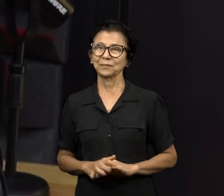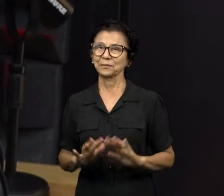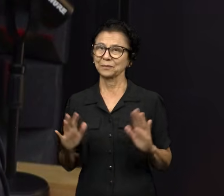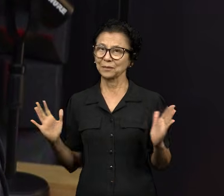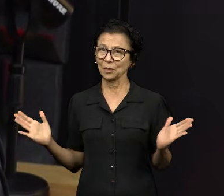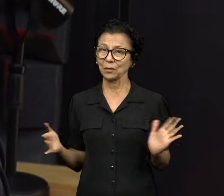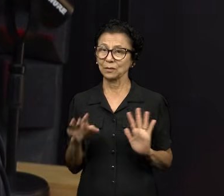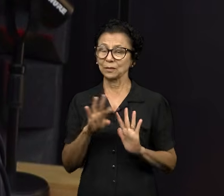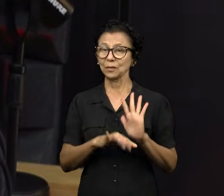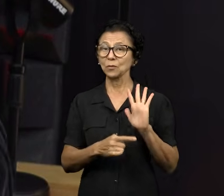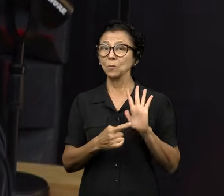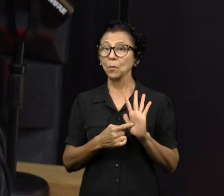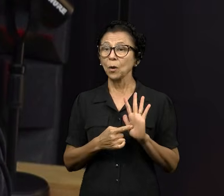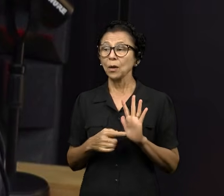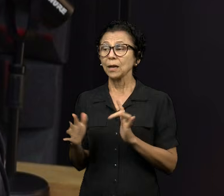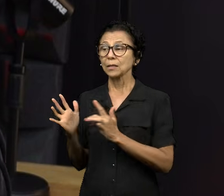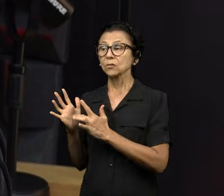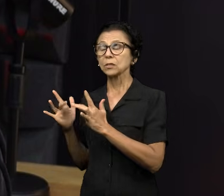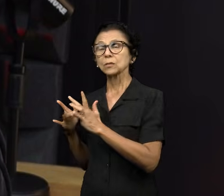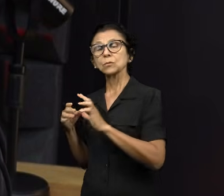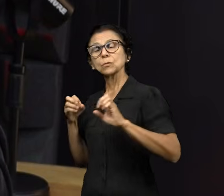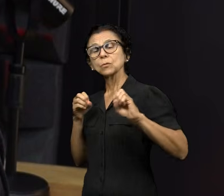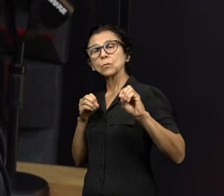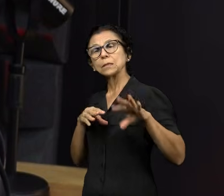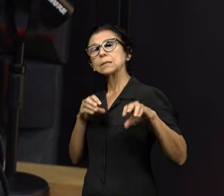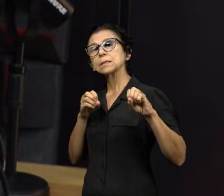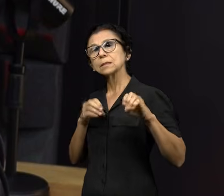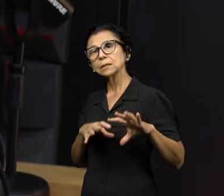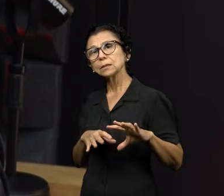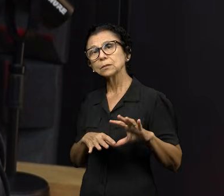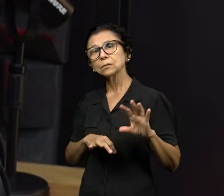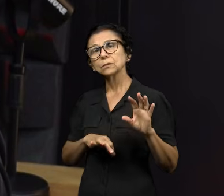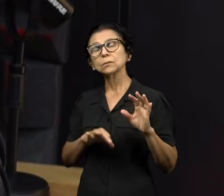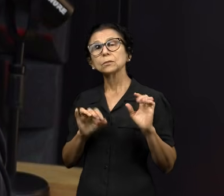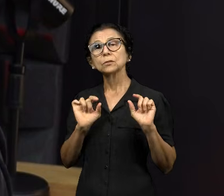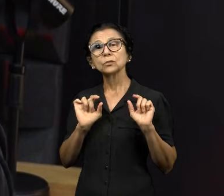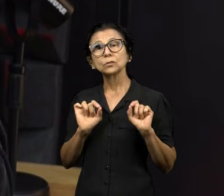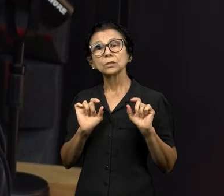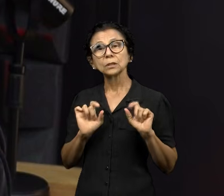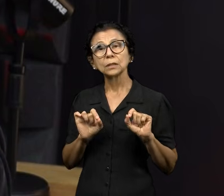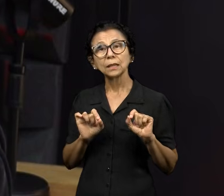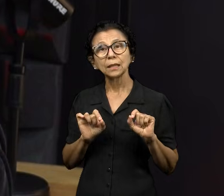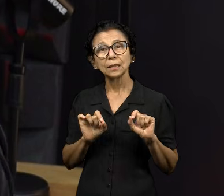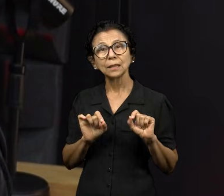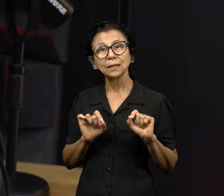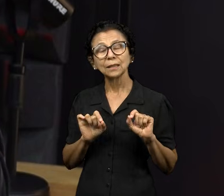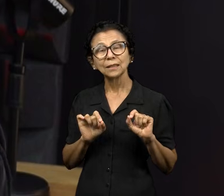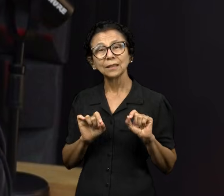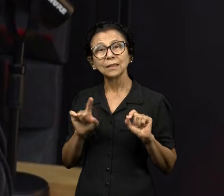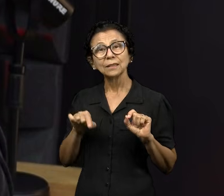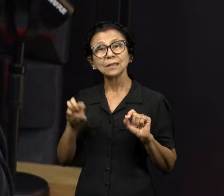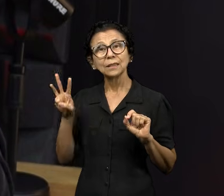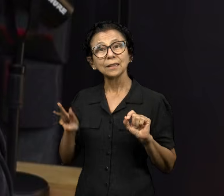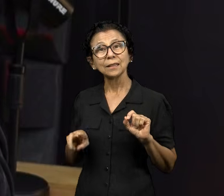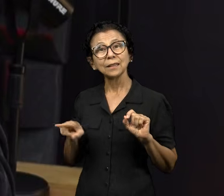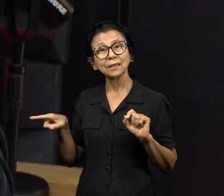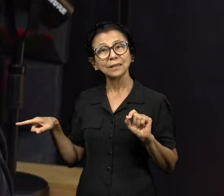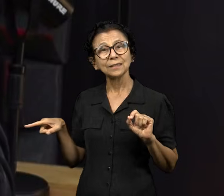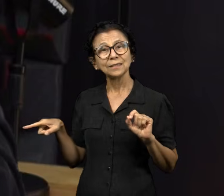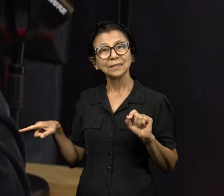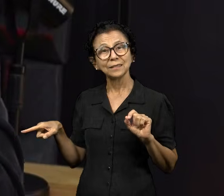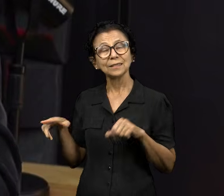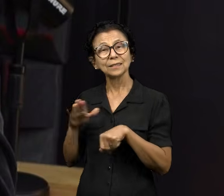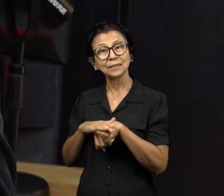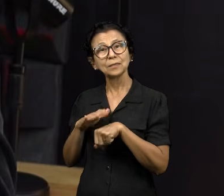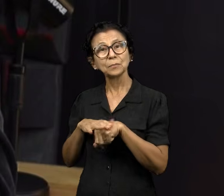ensino doutrinário a respeito, né, de todo esse projeto de salvação e de quem é a pessoa do Senhor